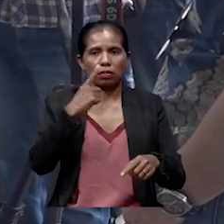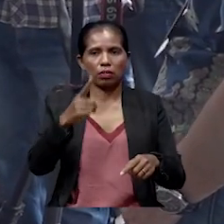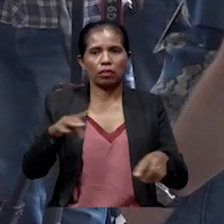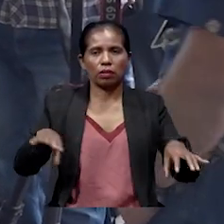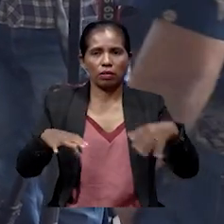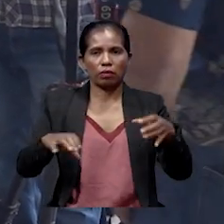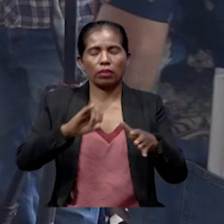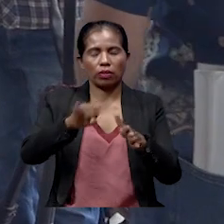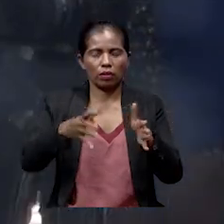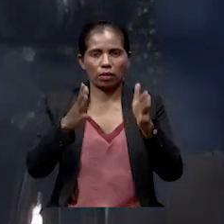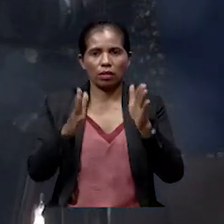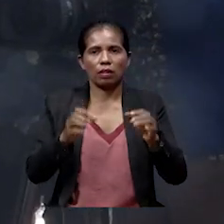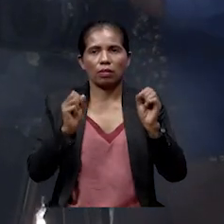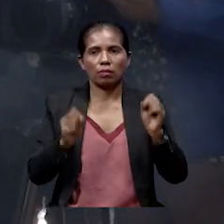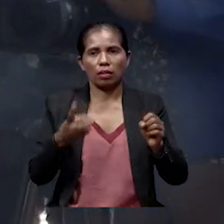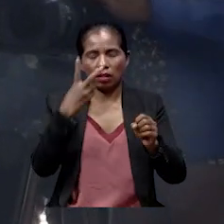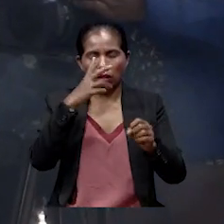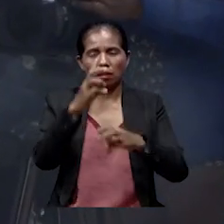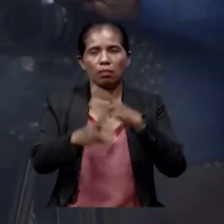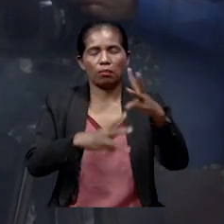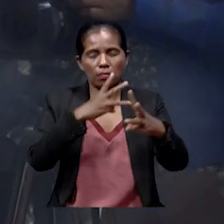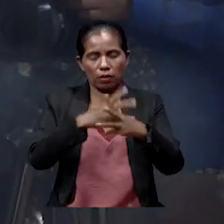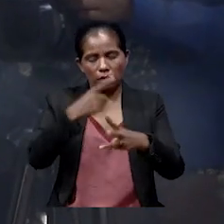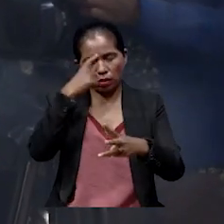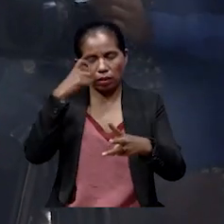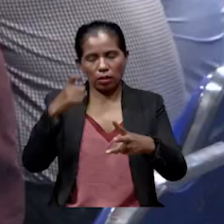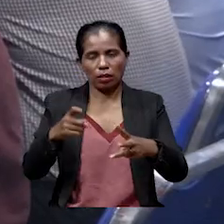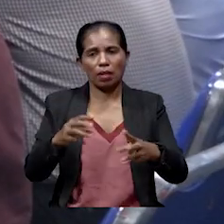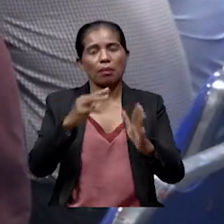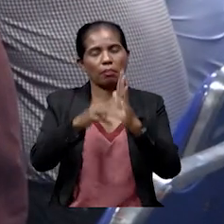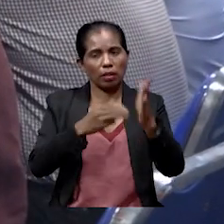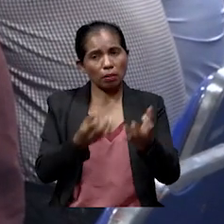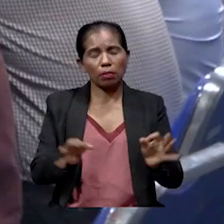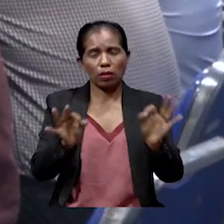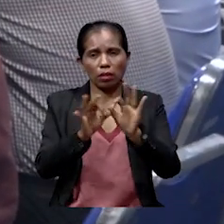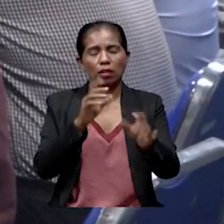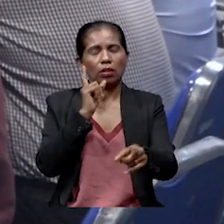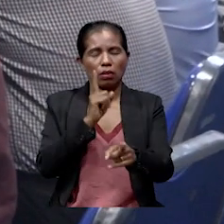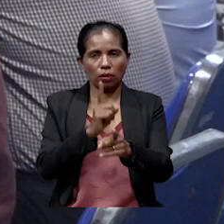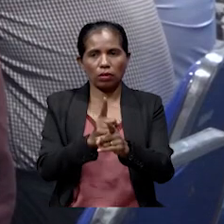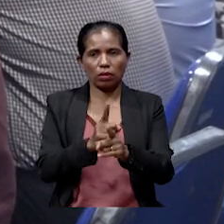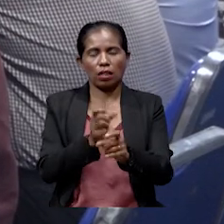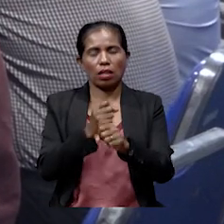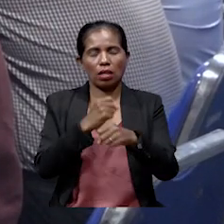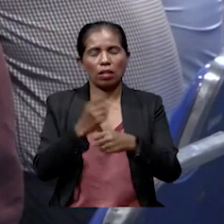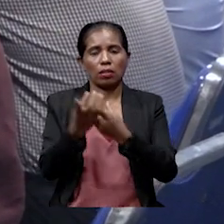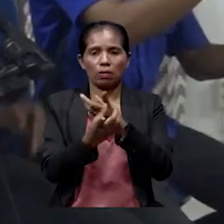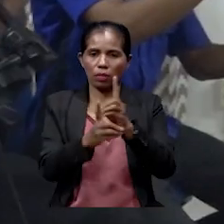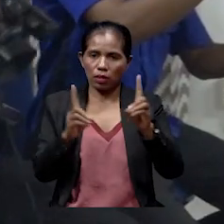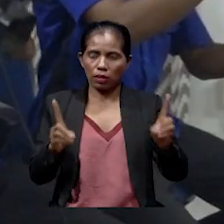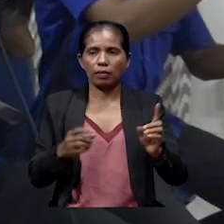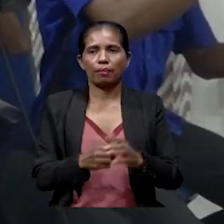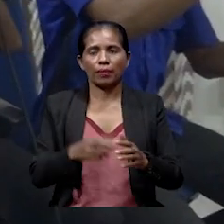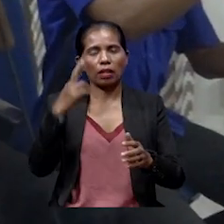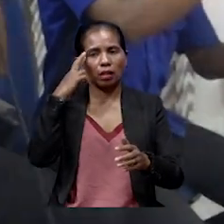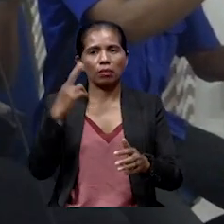serviço jornalista nian bele Liga Mundo tambane papel mede importante tebes e âmbito cria democracia. Ramuzorta